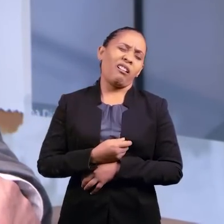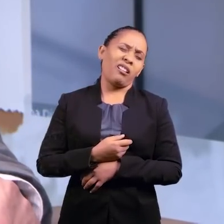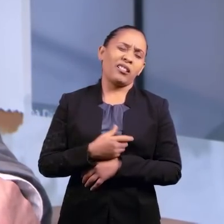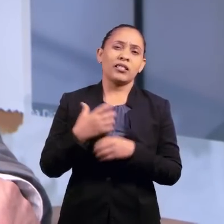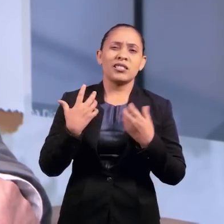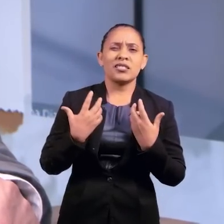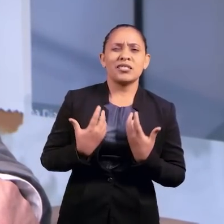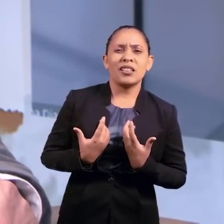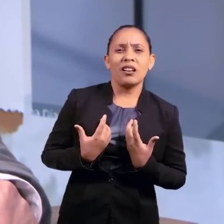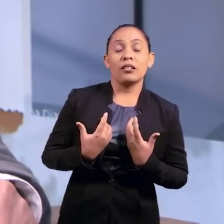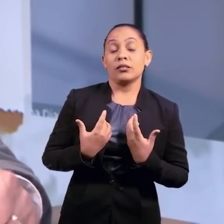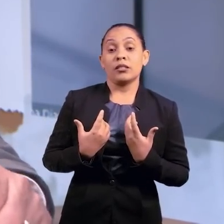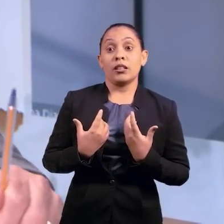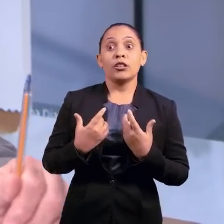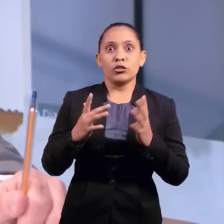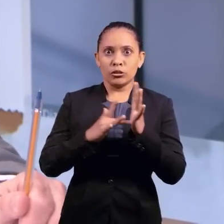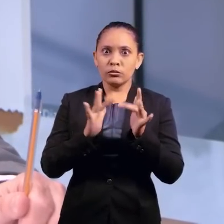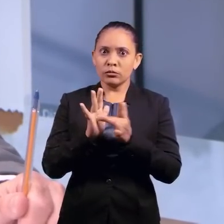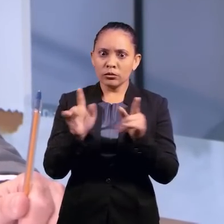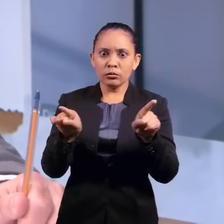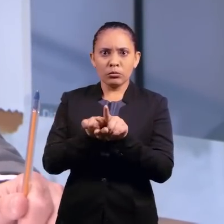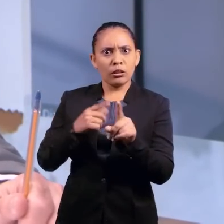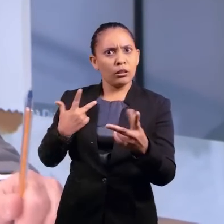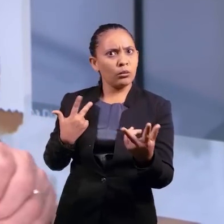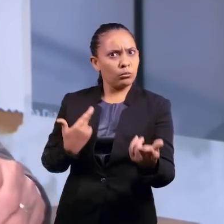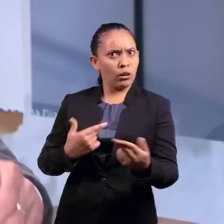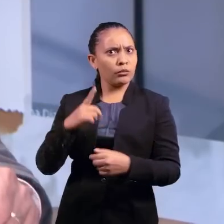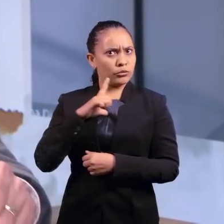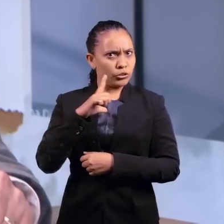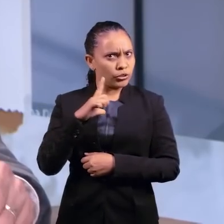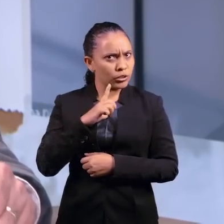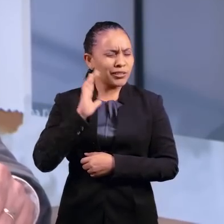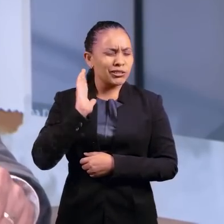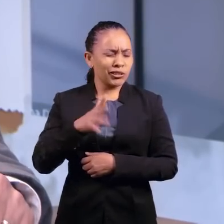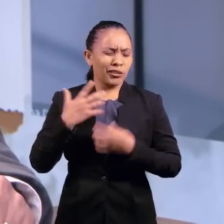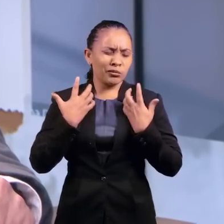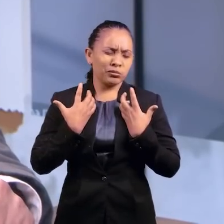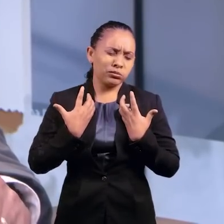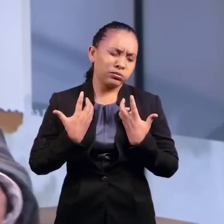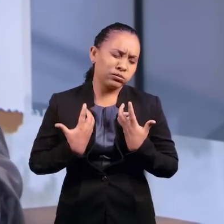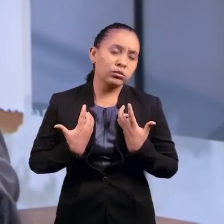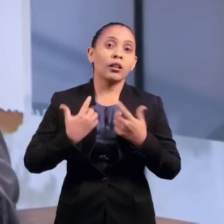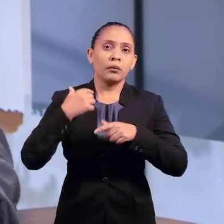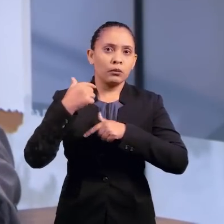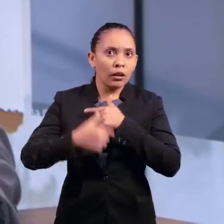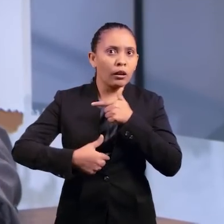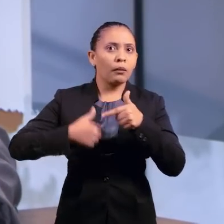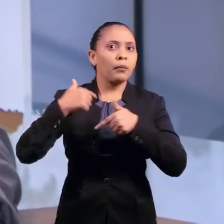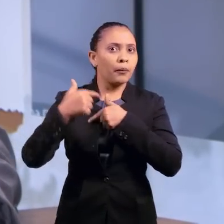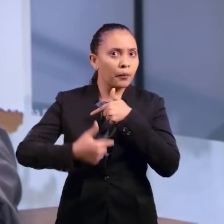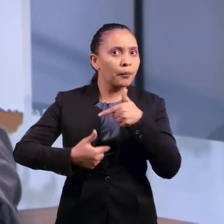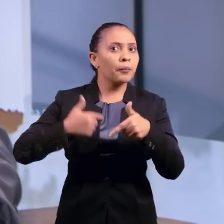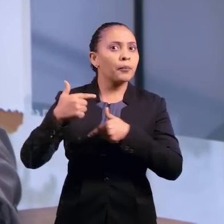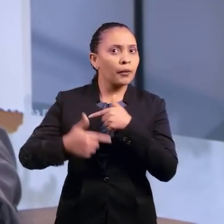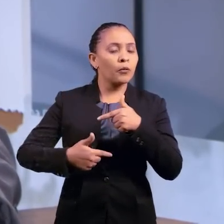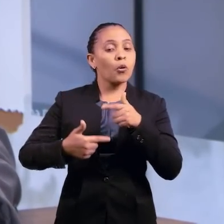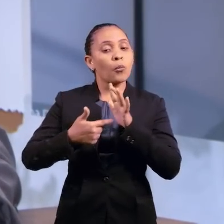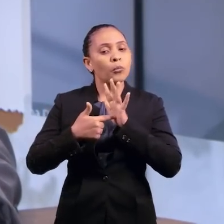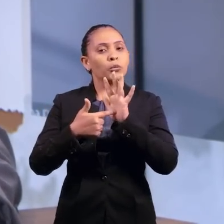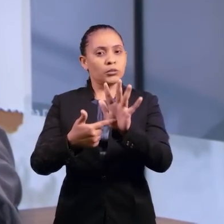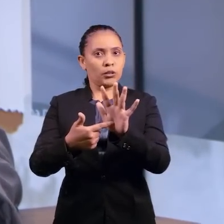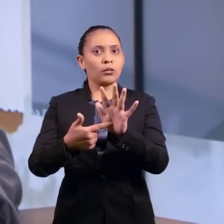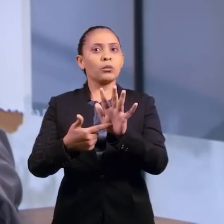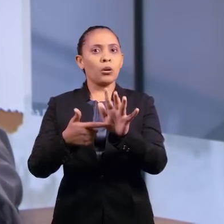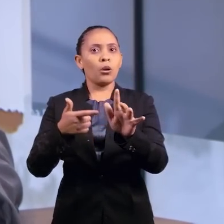a sua rotina de trabalho diariamente. Então era um homem experimentado nos trabalhos, como diz aqui o texto do profeta Isaías,